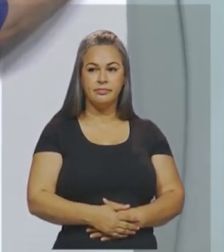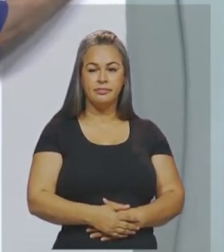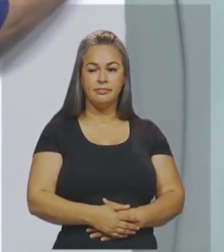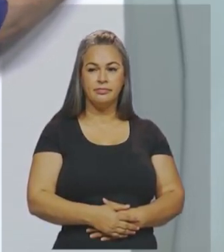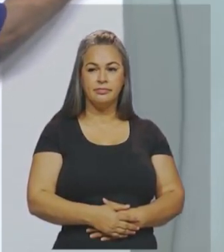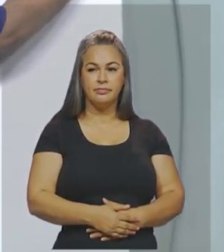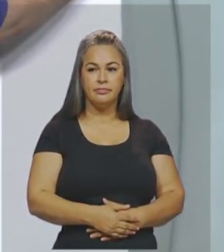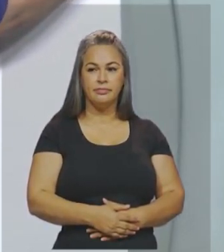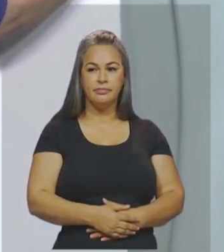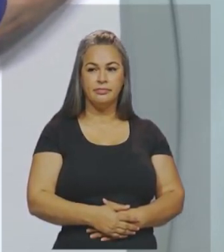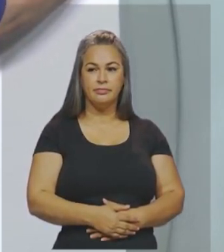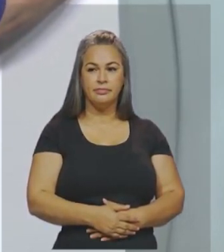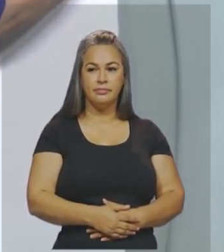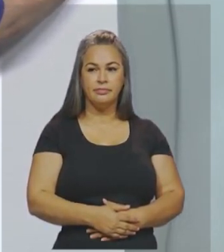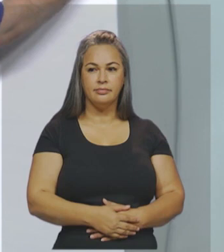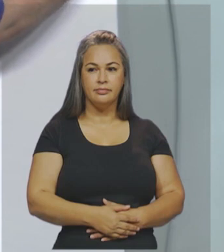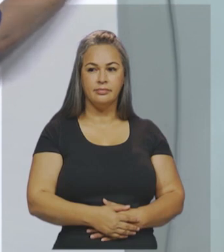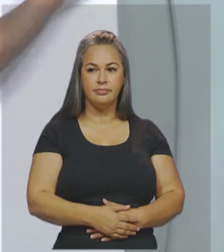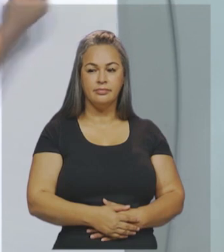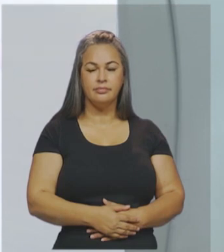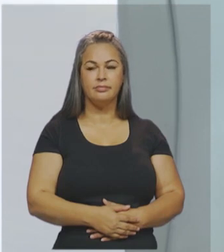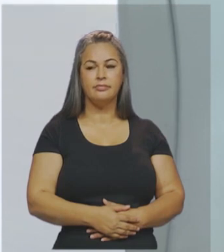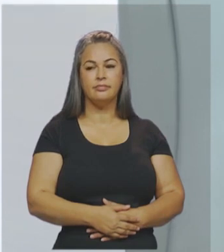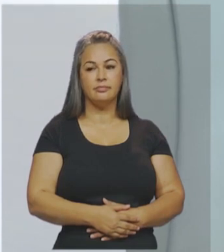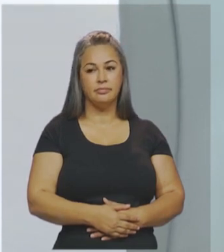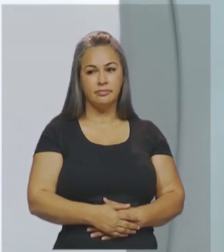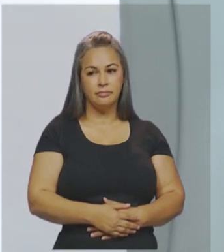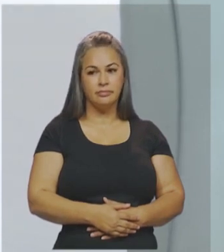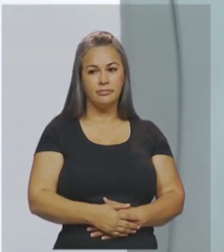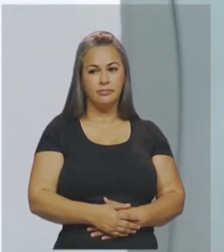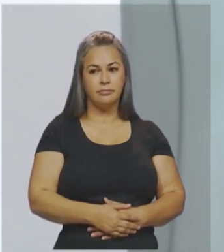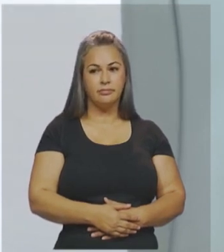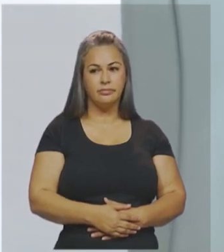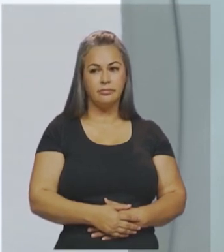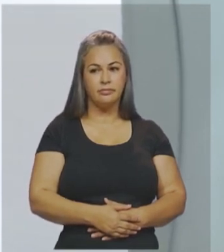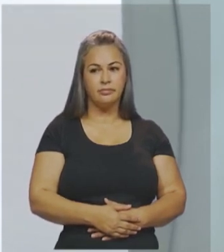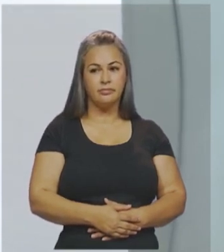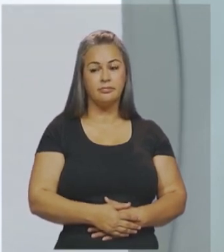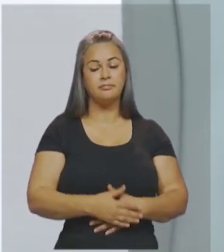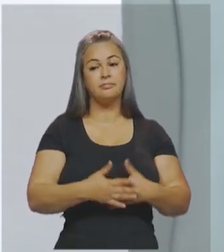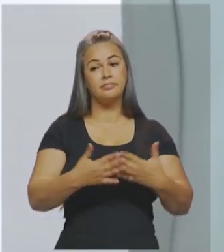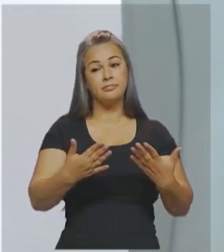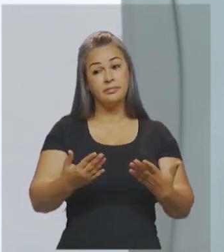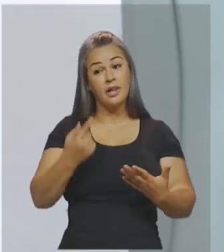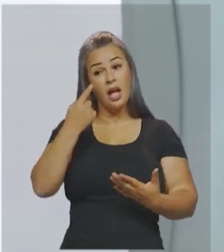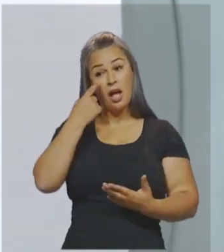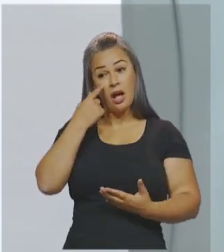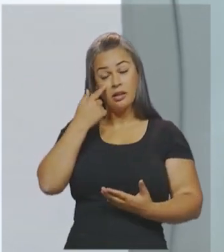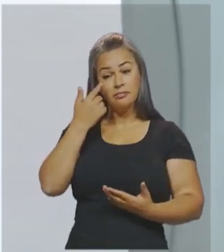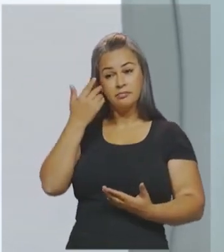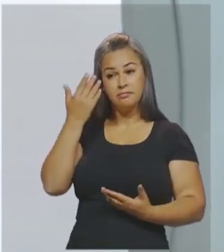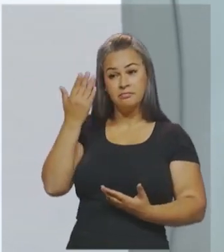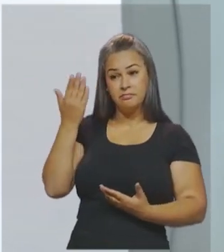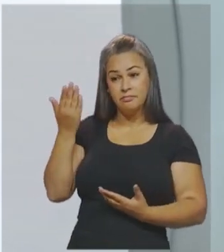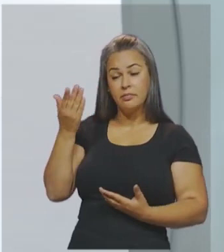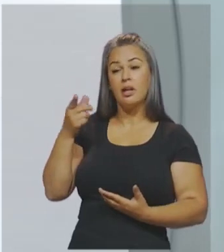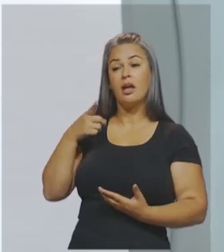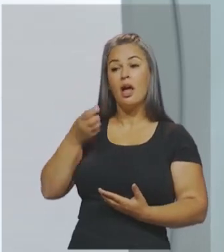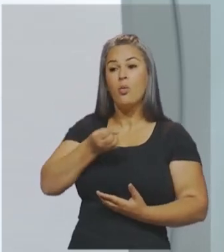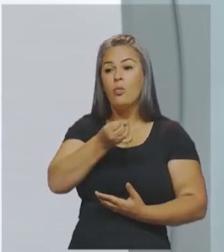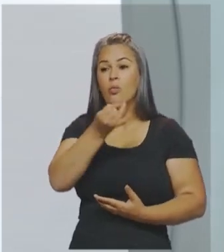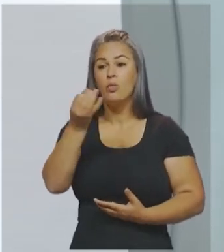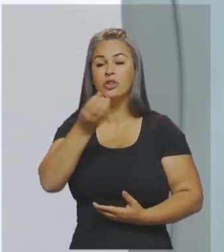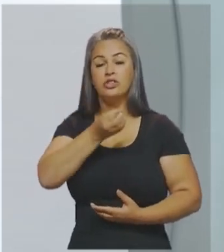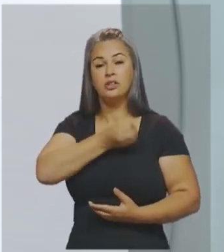13 e 16. Então, no caso aqui, quantidade ímpar. Eu já